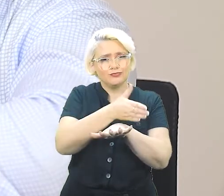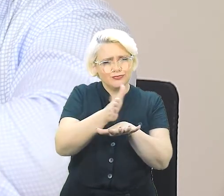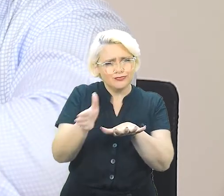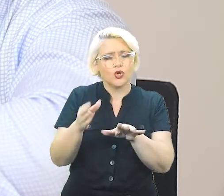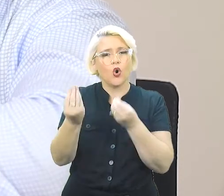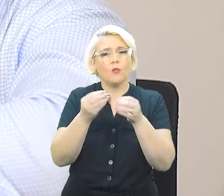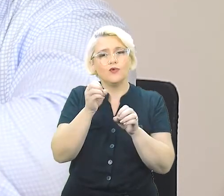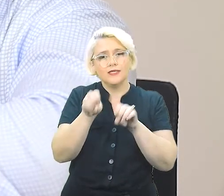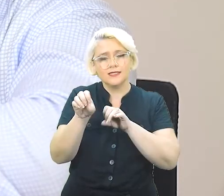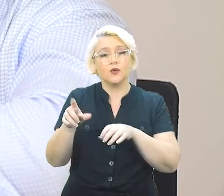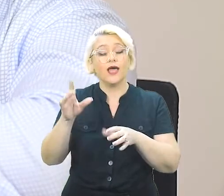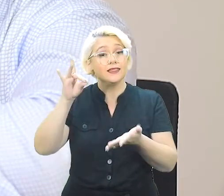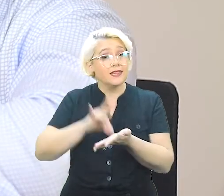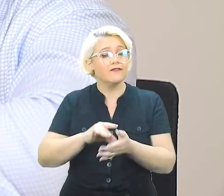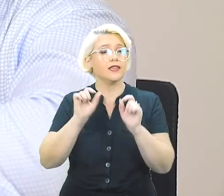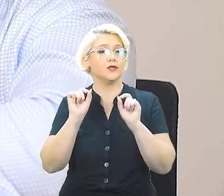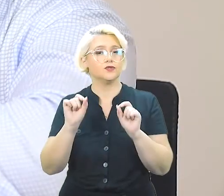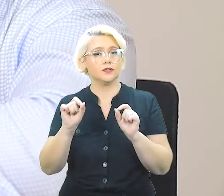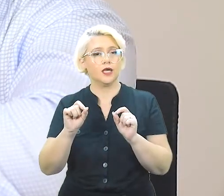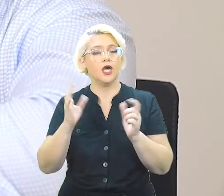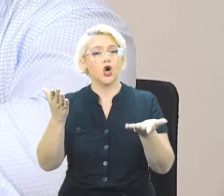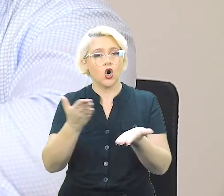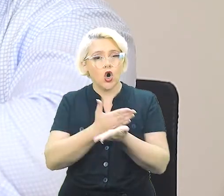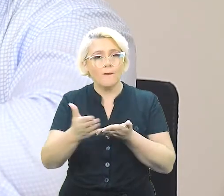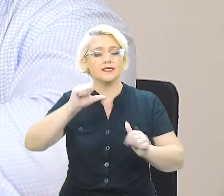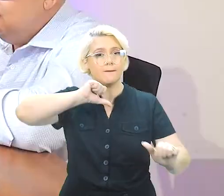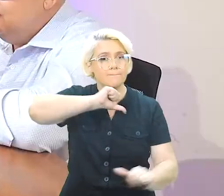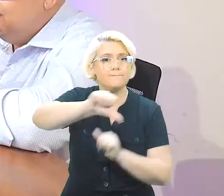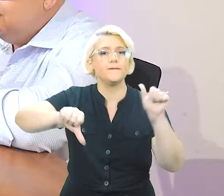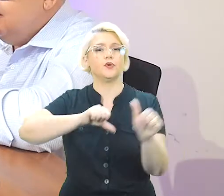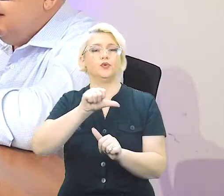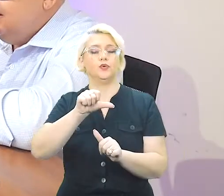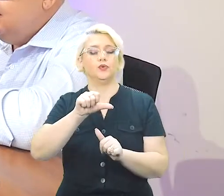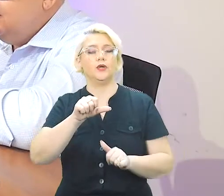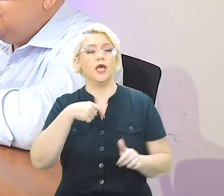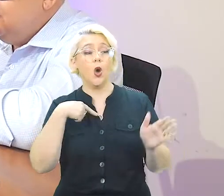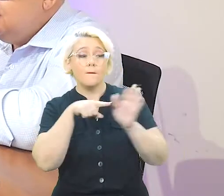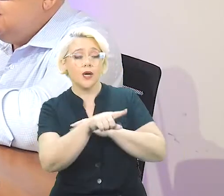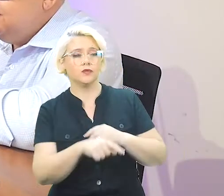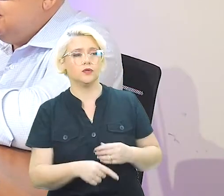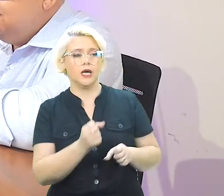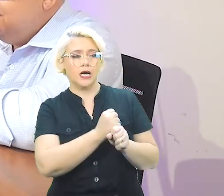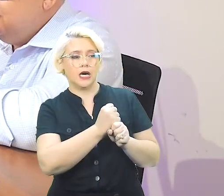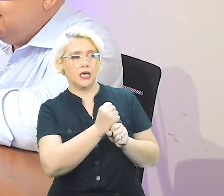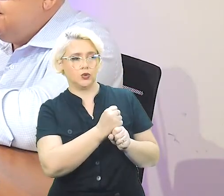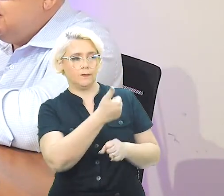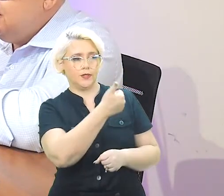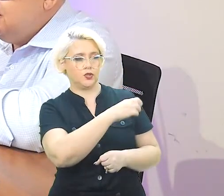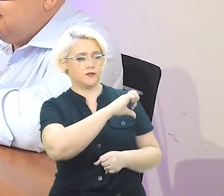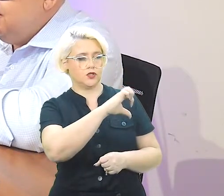na verdade, começa a haver aí uma virada. Eu lhe pergunto, de